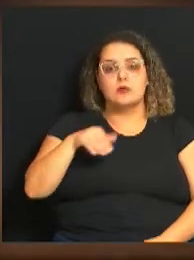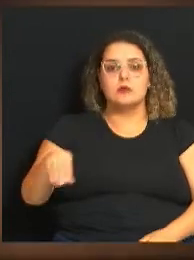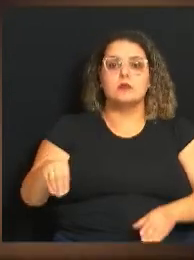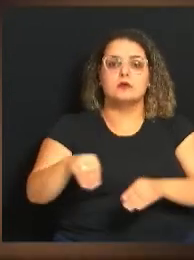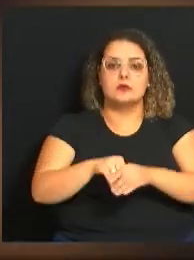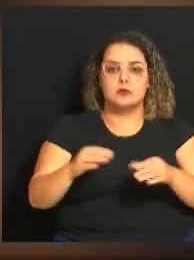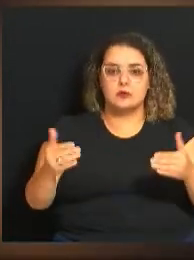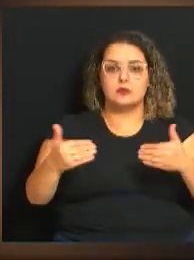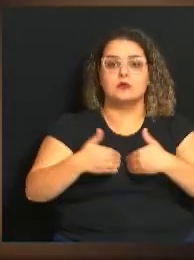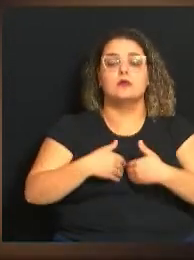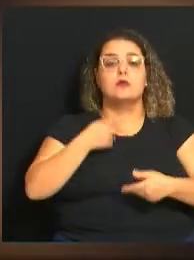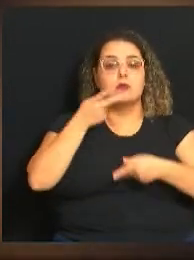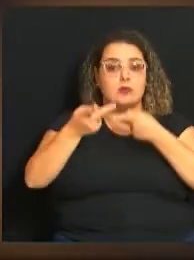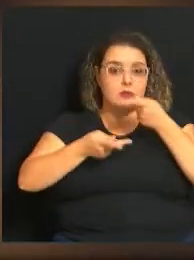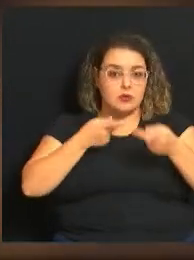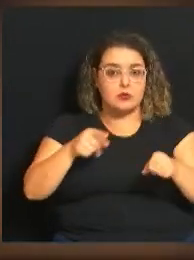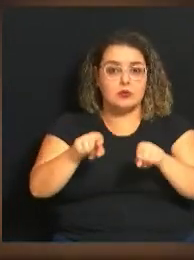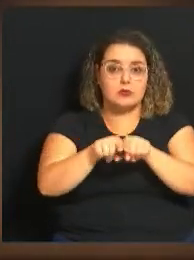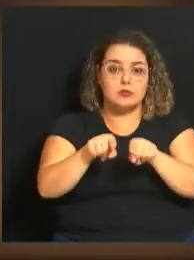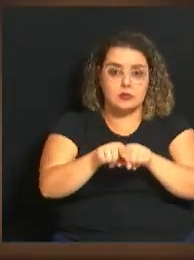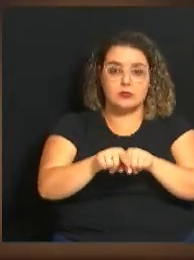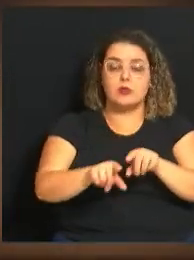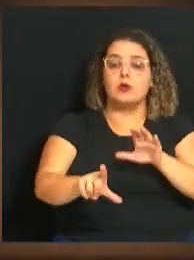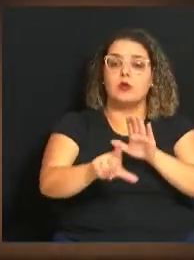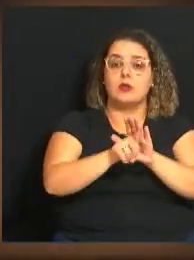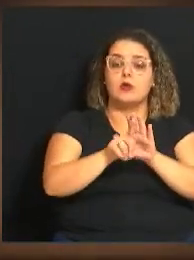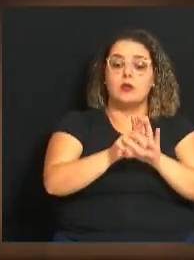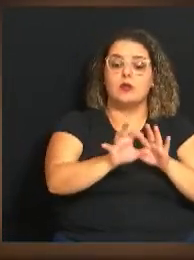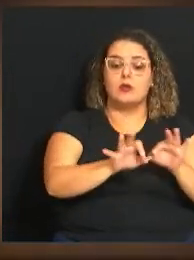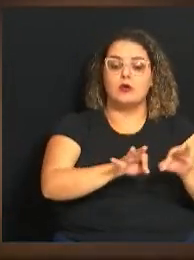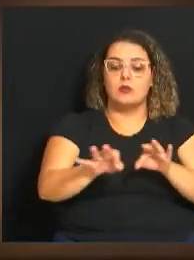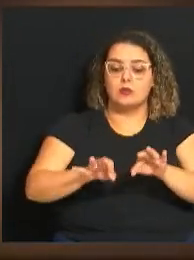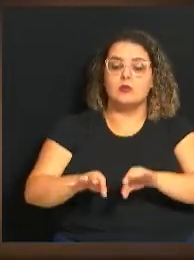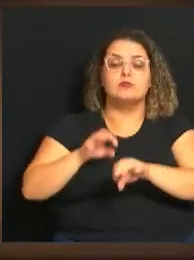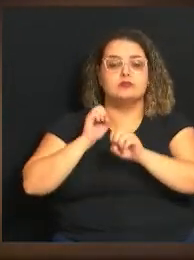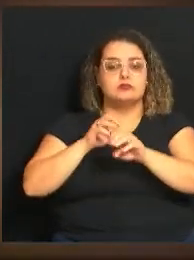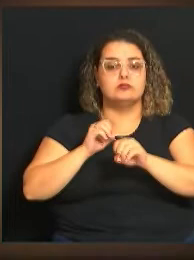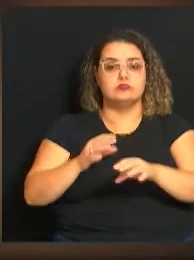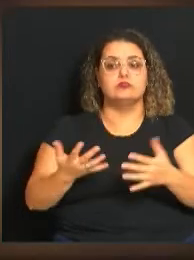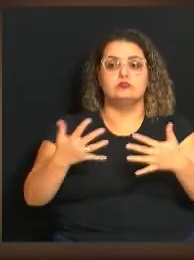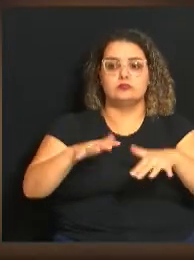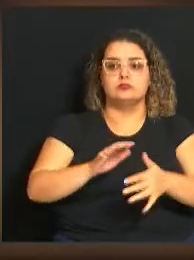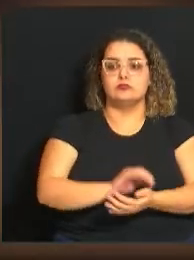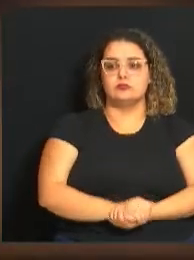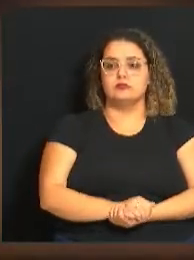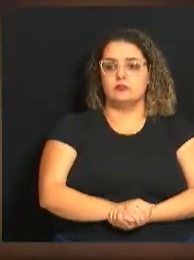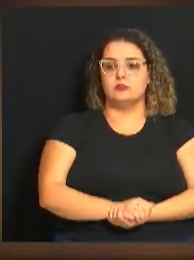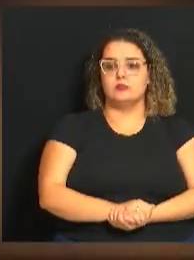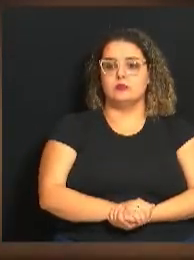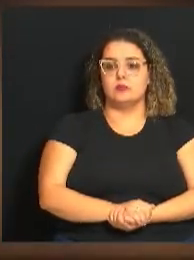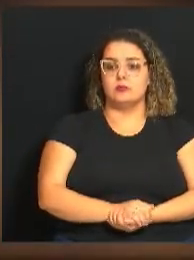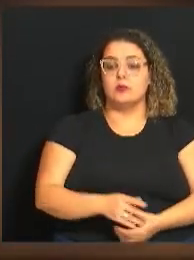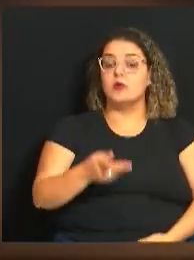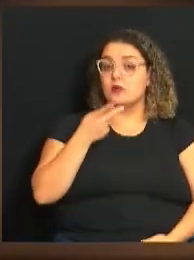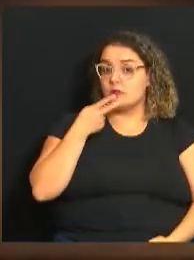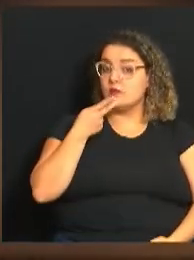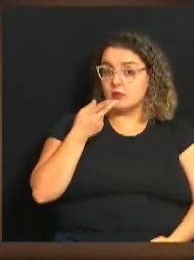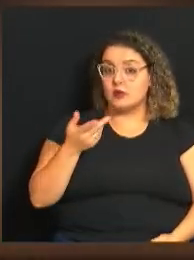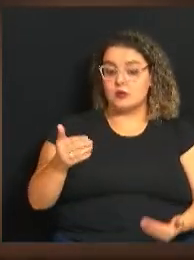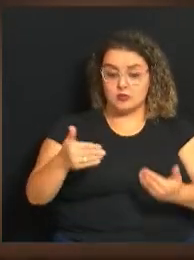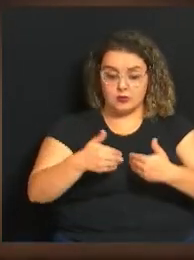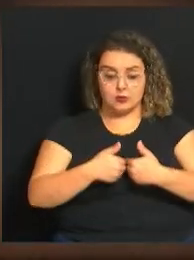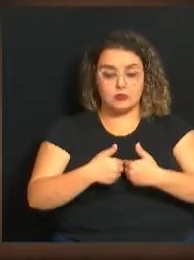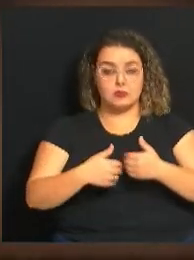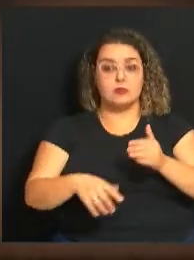espectro. Ela comentou ainda sobre as leis que coordenam a educação inclusiva. Destaco aqui, como a gente está falando do autismo, né, a